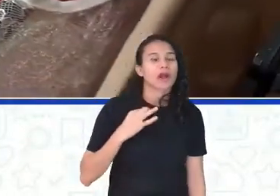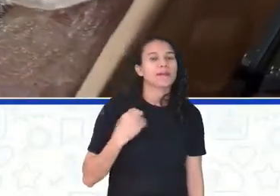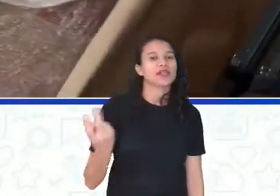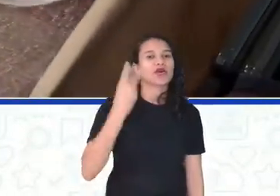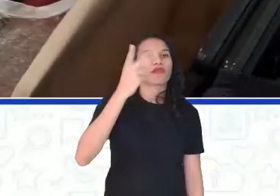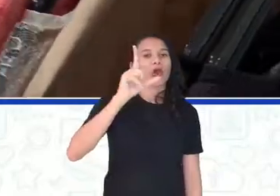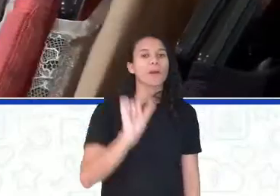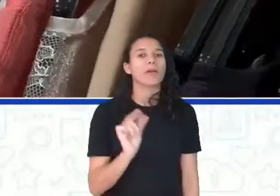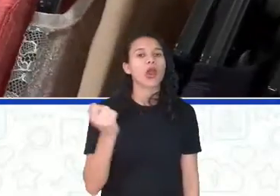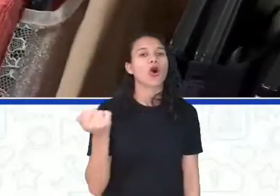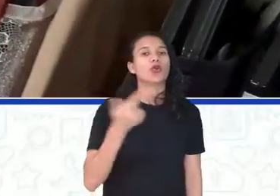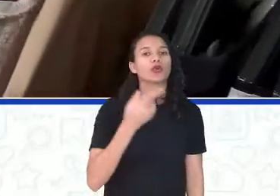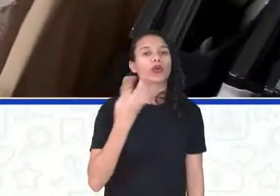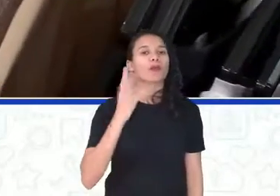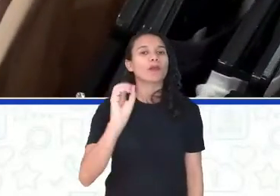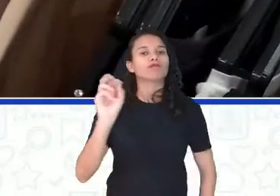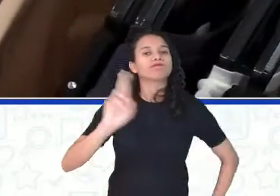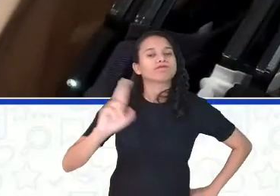de R$40.